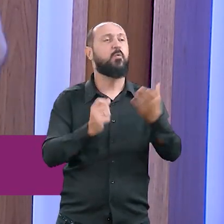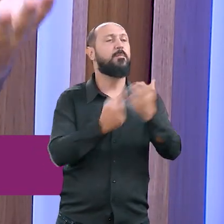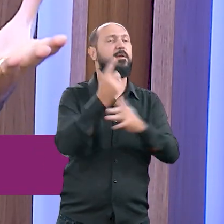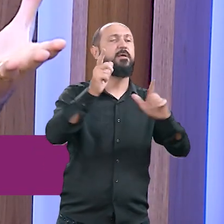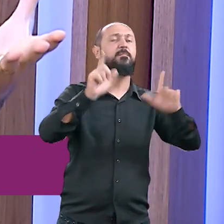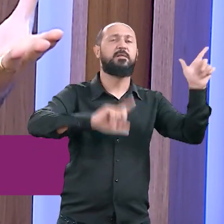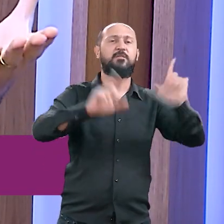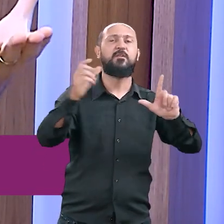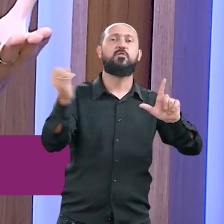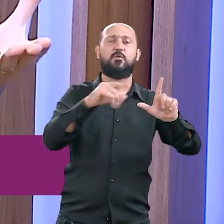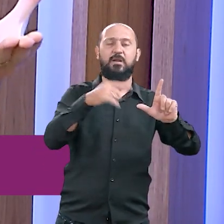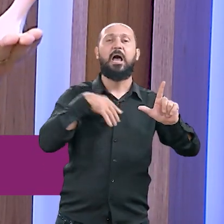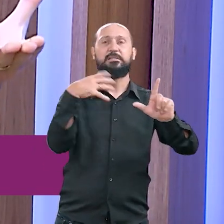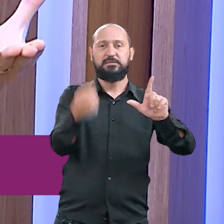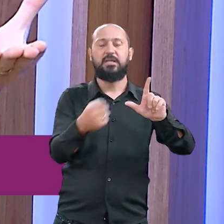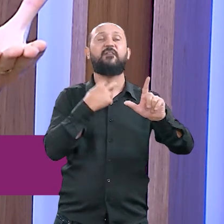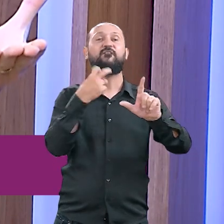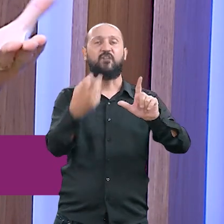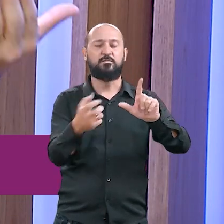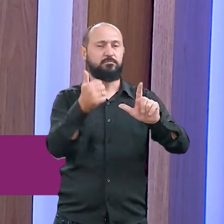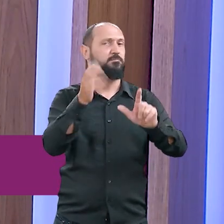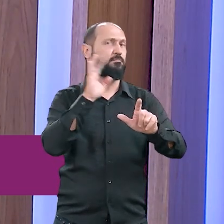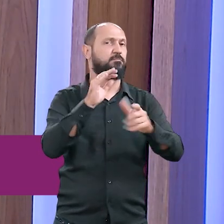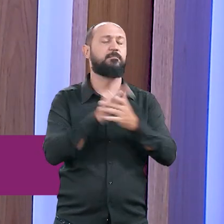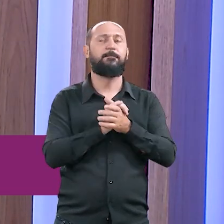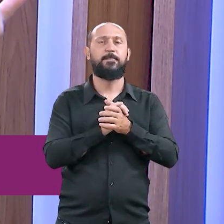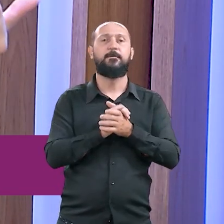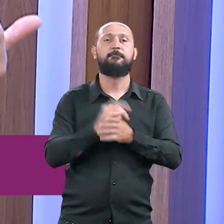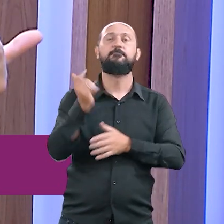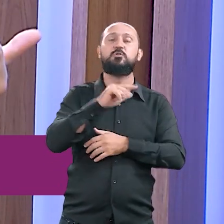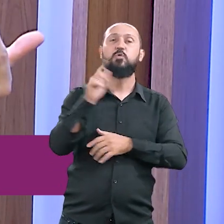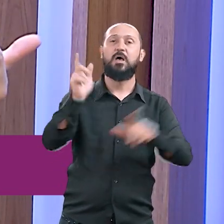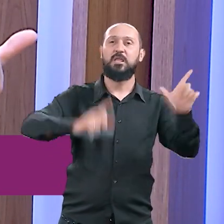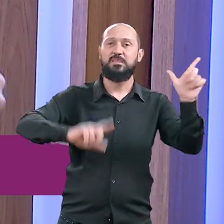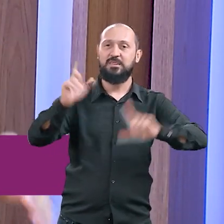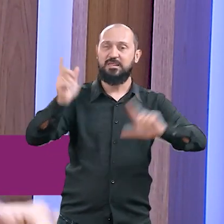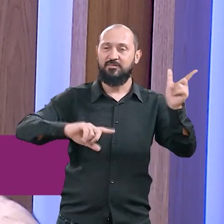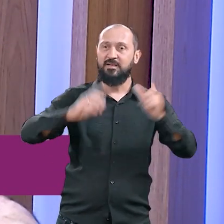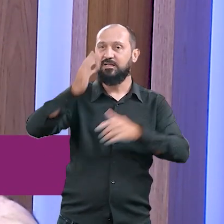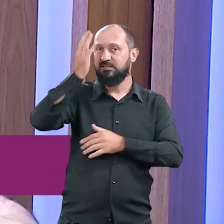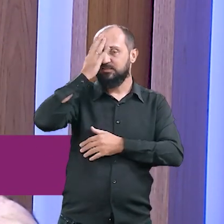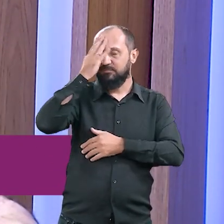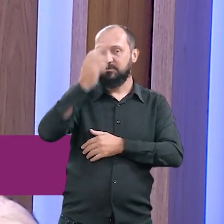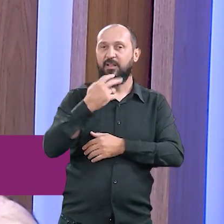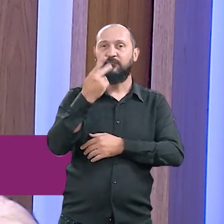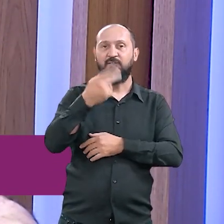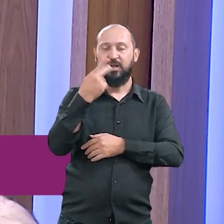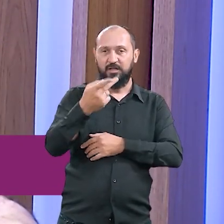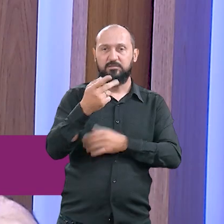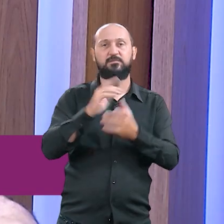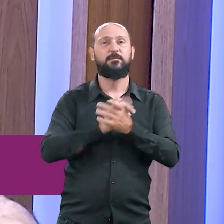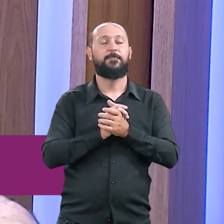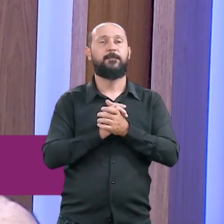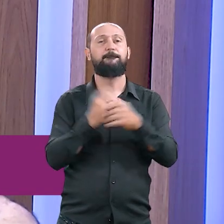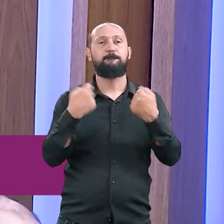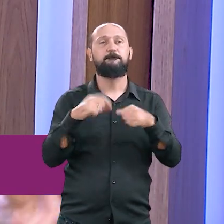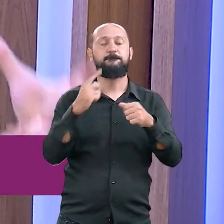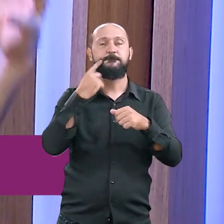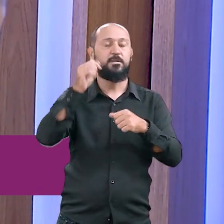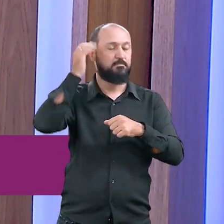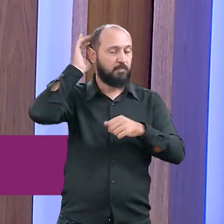racionalidade. É como se fosse, você tirasse o elemento da racionalidade. E até aqui no Brasil a gente tem e no